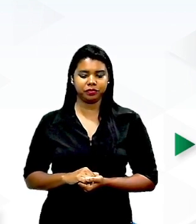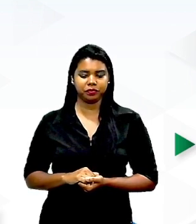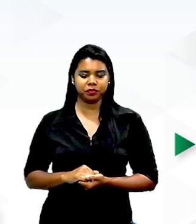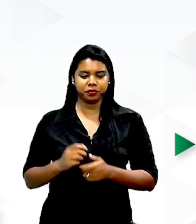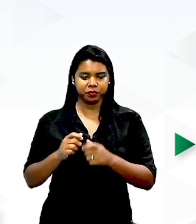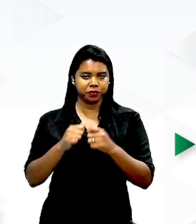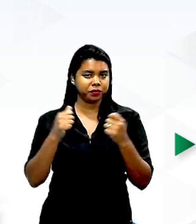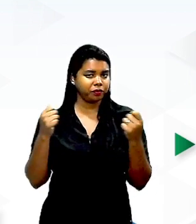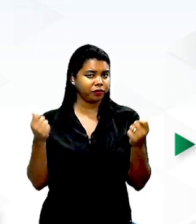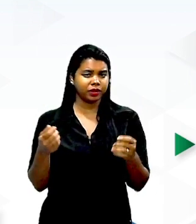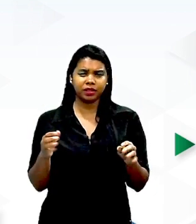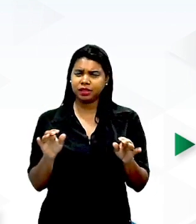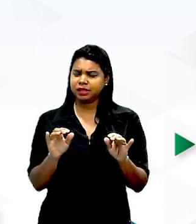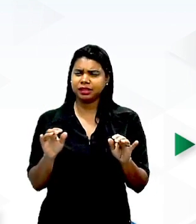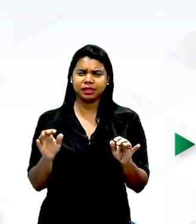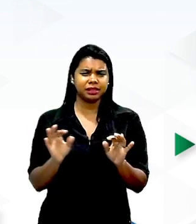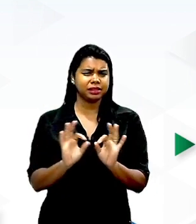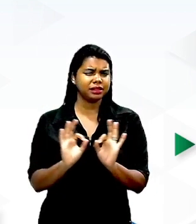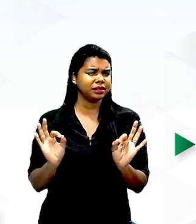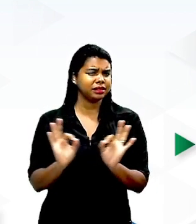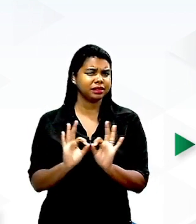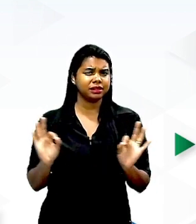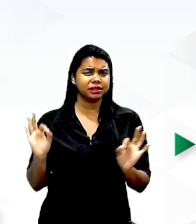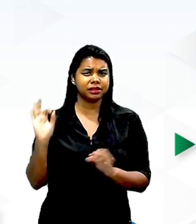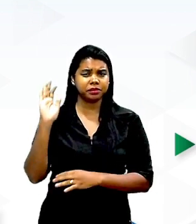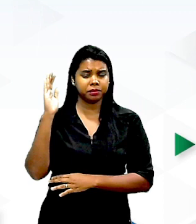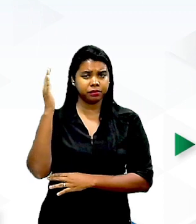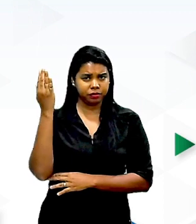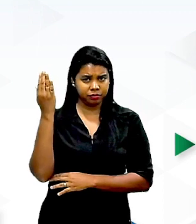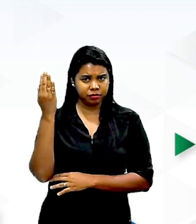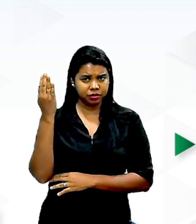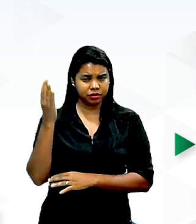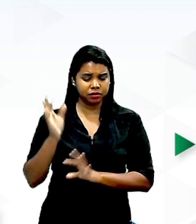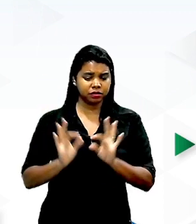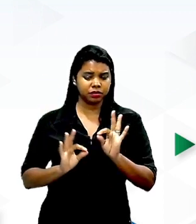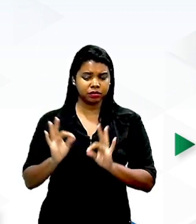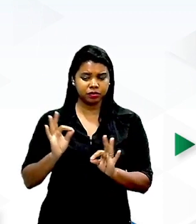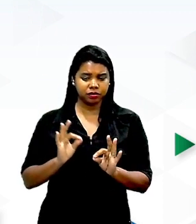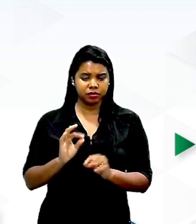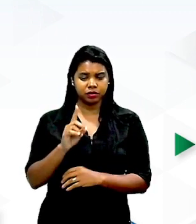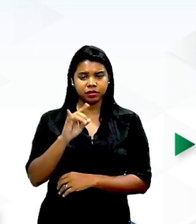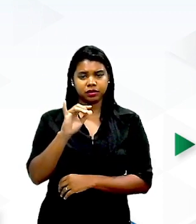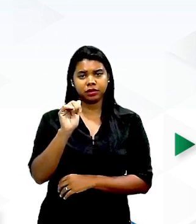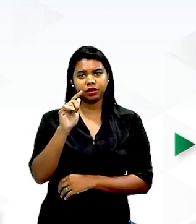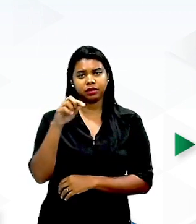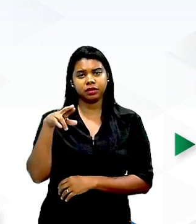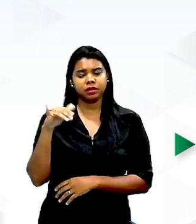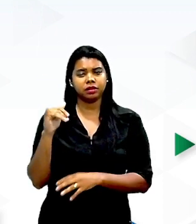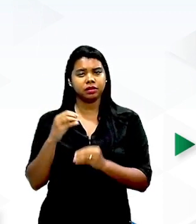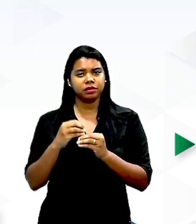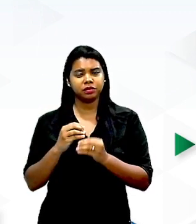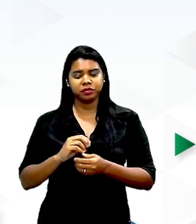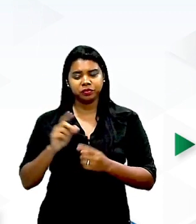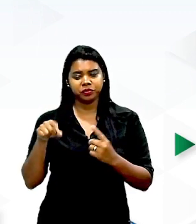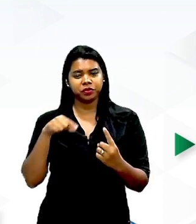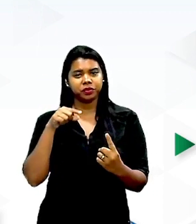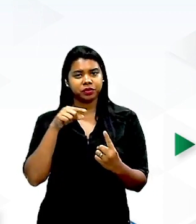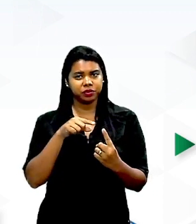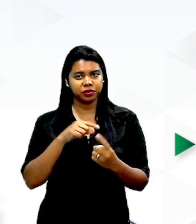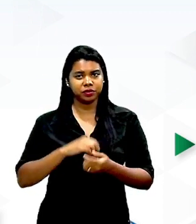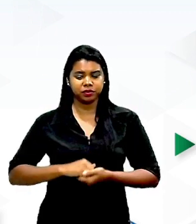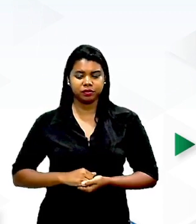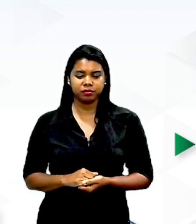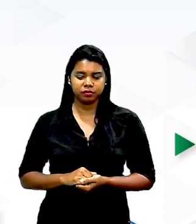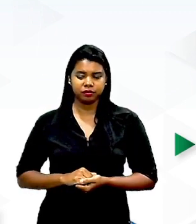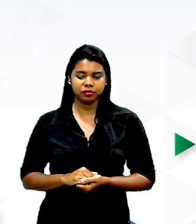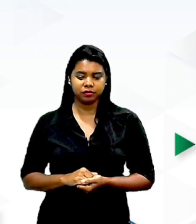simples madeira colocada na diagonal desse retângulo aí, ó, desse objeto na